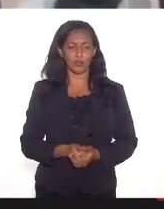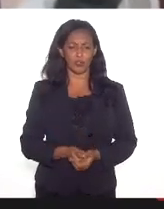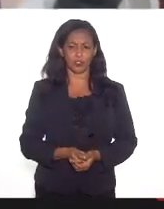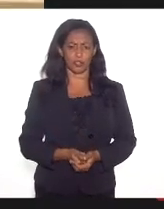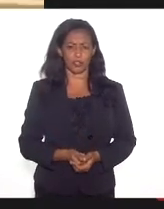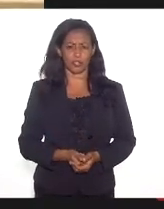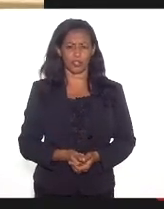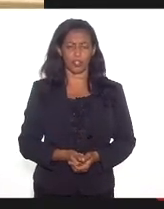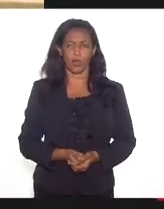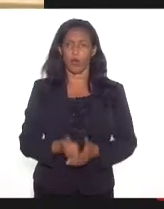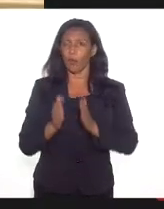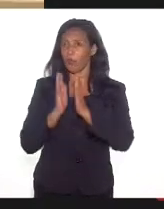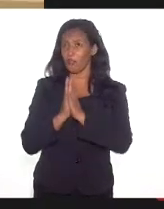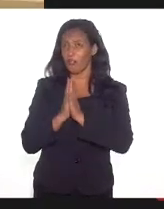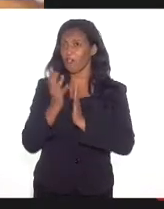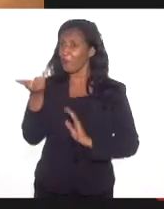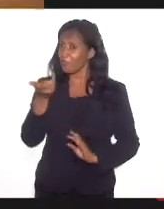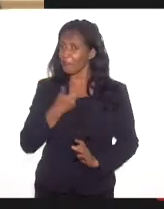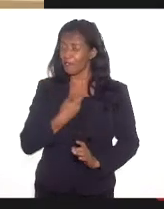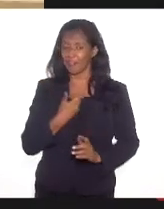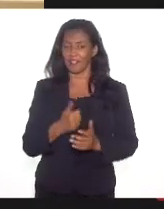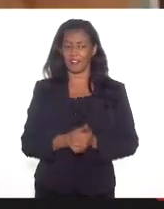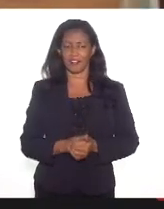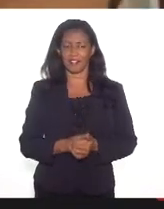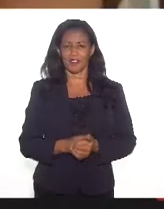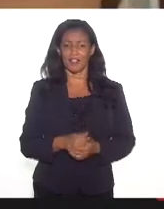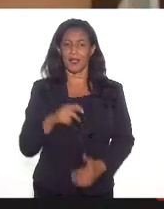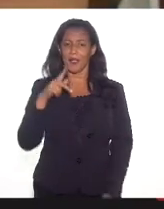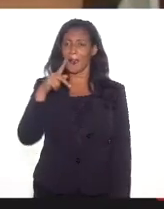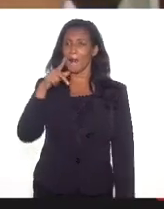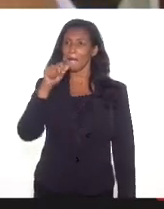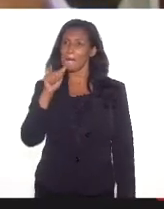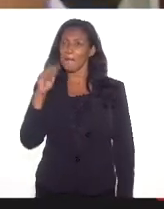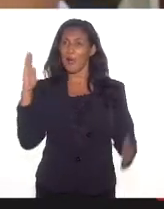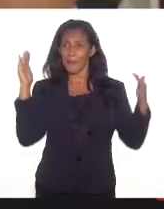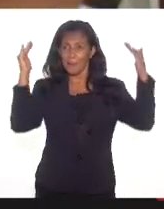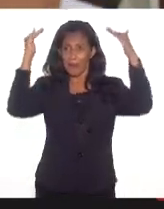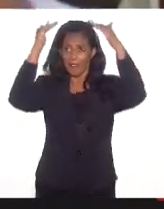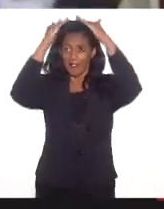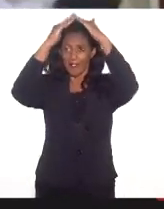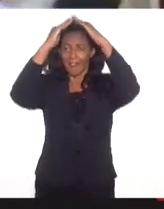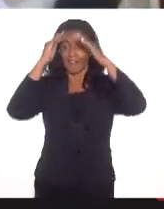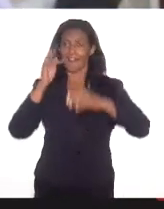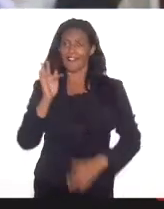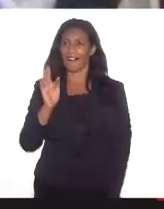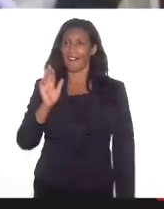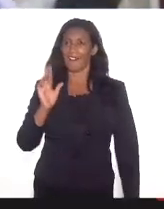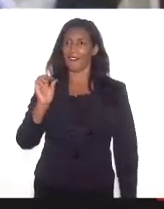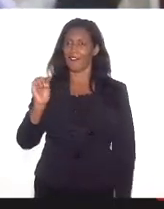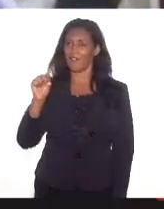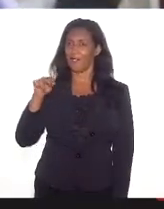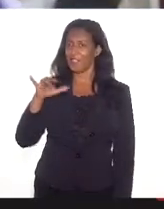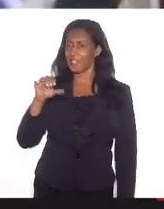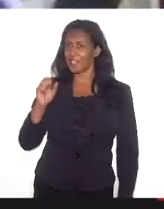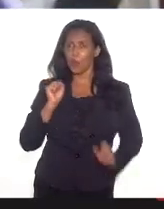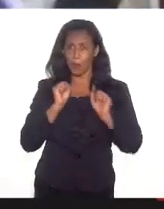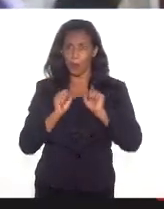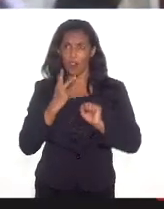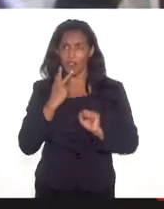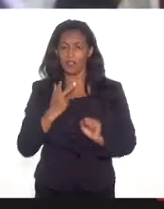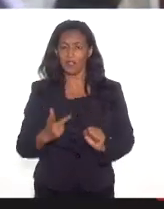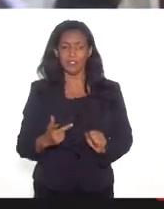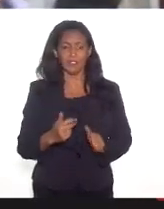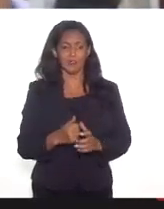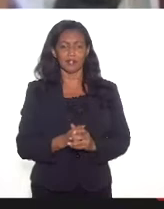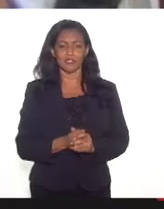diga-me por favor o Papa Francisco posso dizer o que ele fala aqui da renda